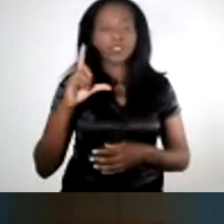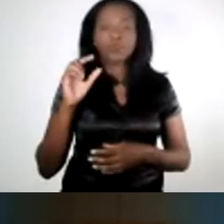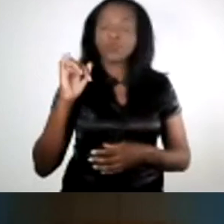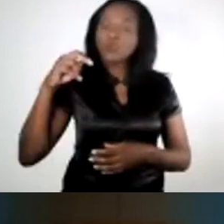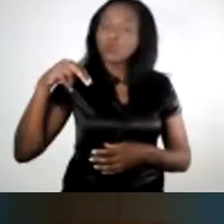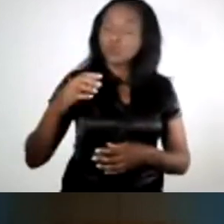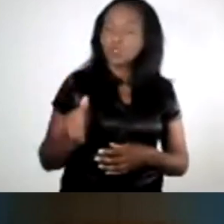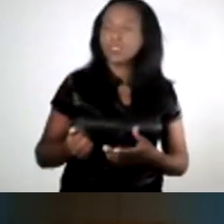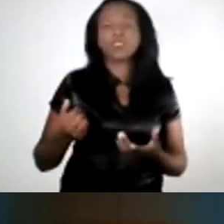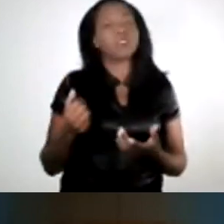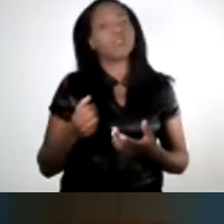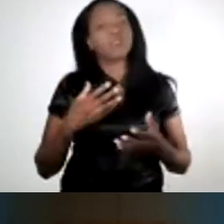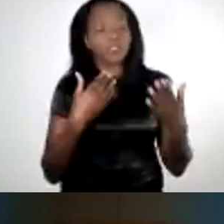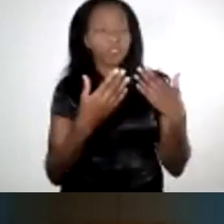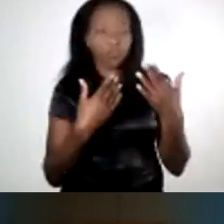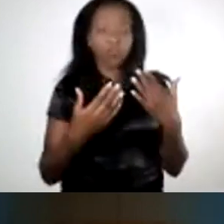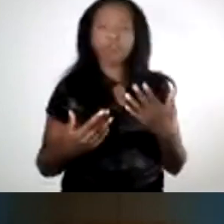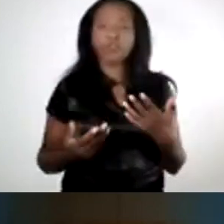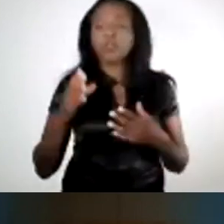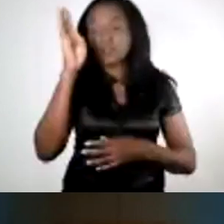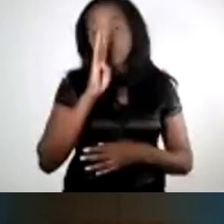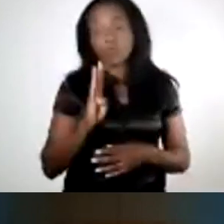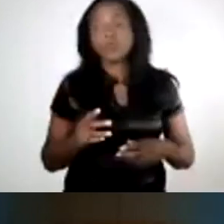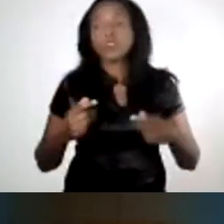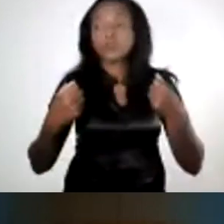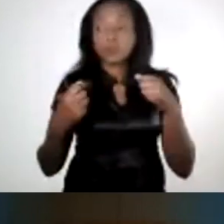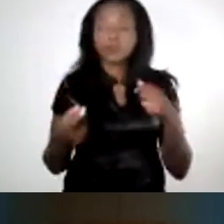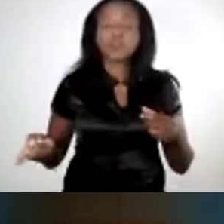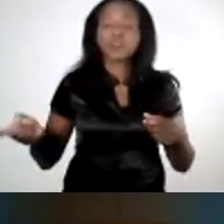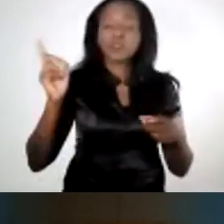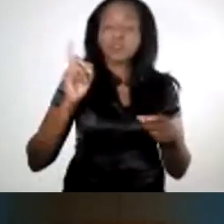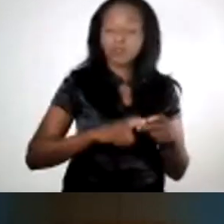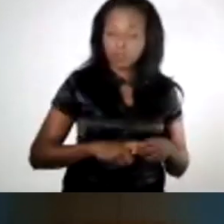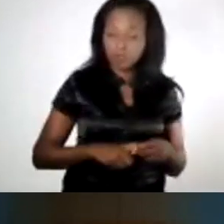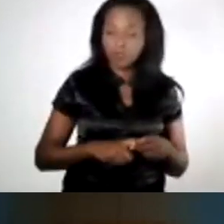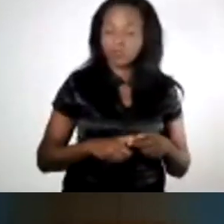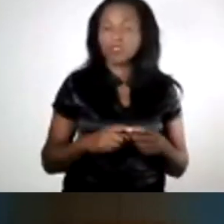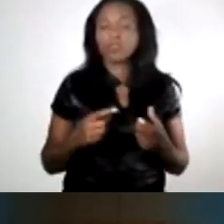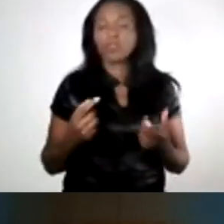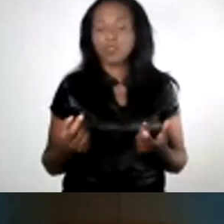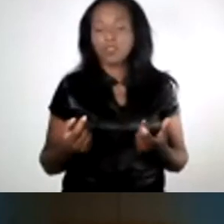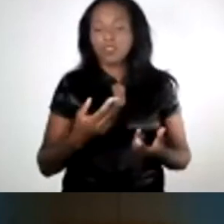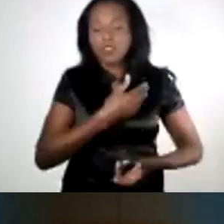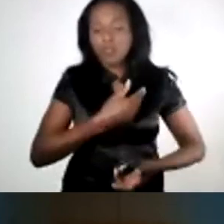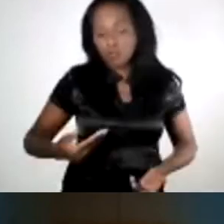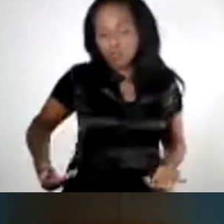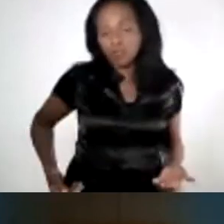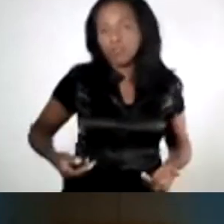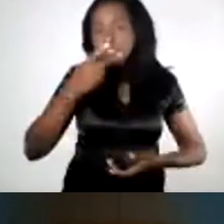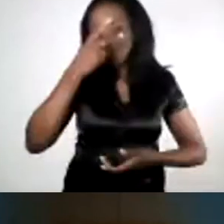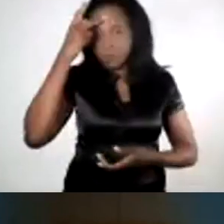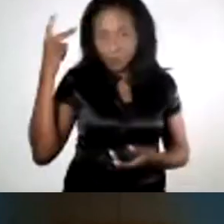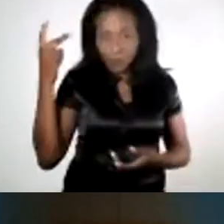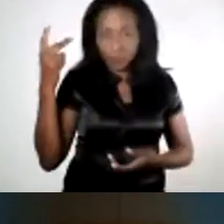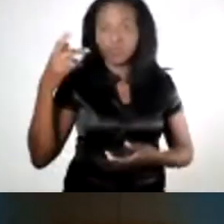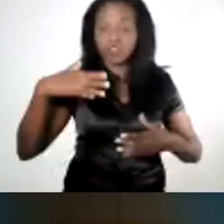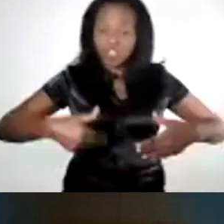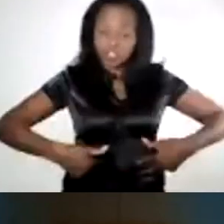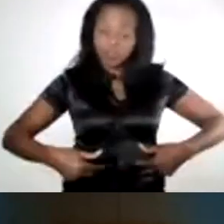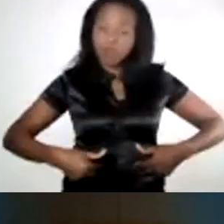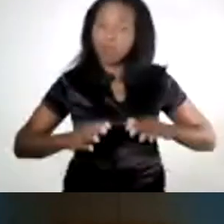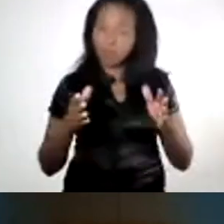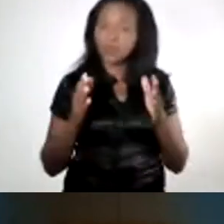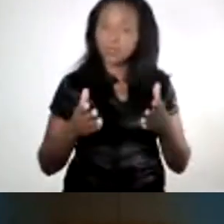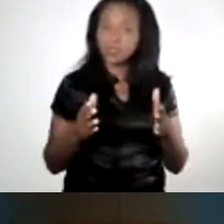Brasil precisa voltar a ser governado por alguém que já passou fome. Então, a gente finaliza o Roça é